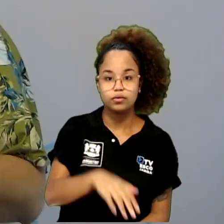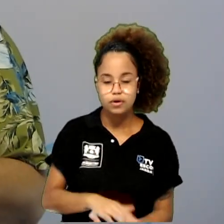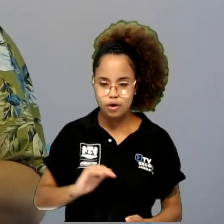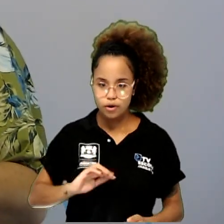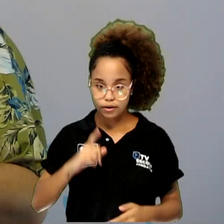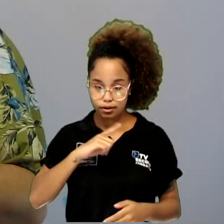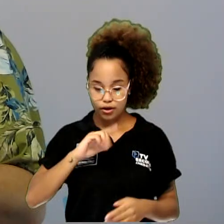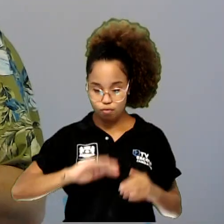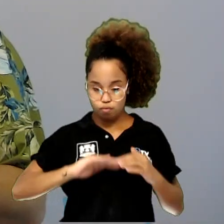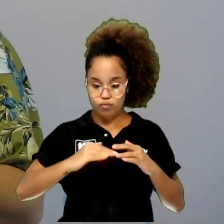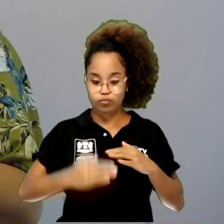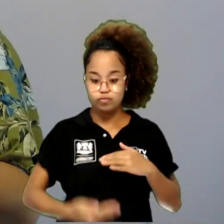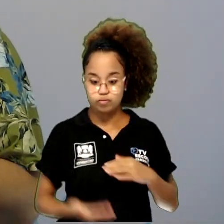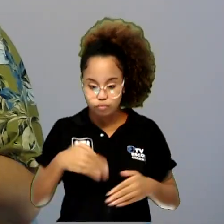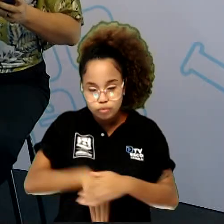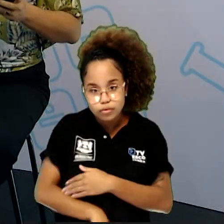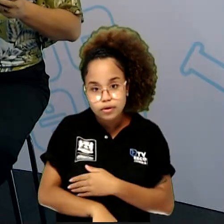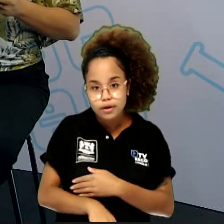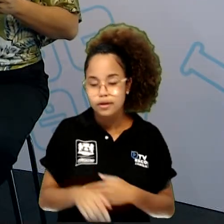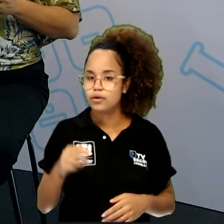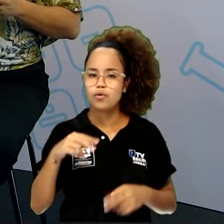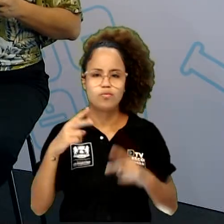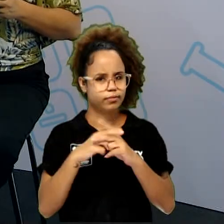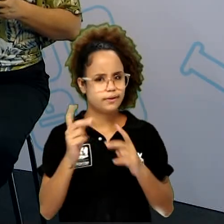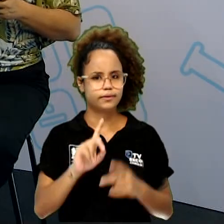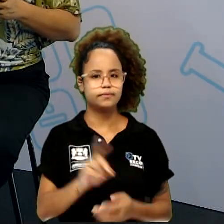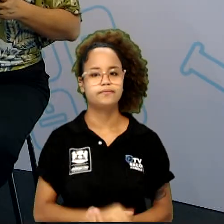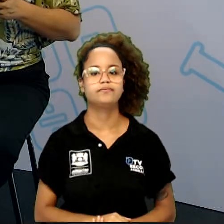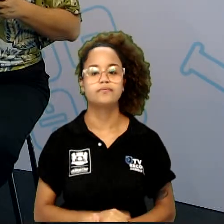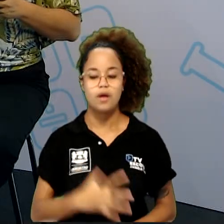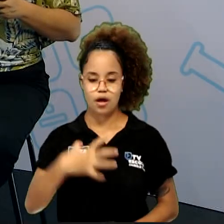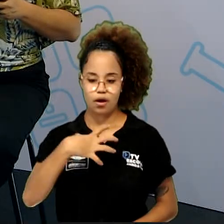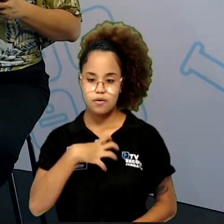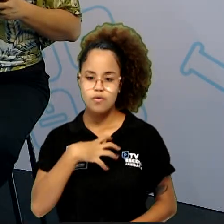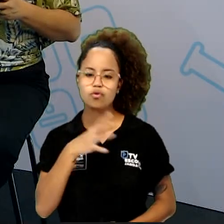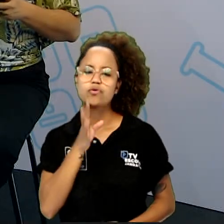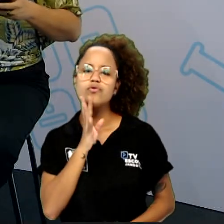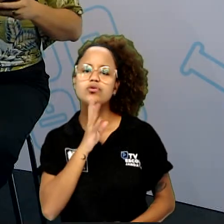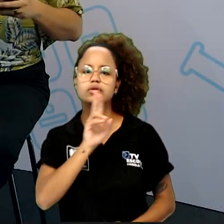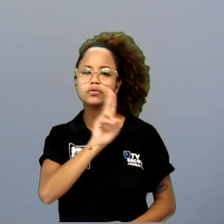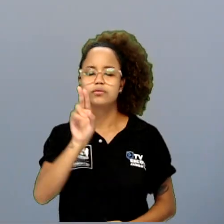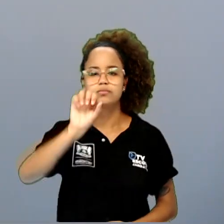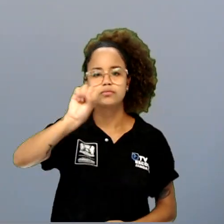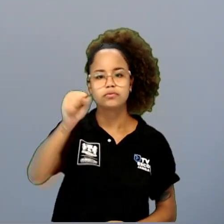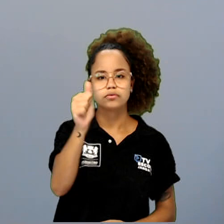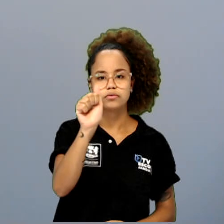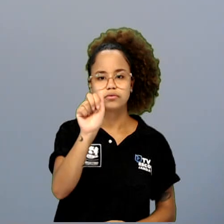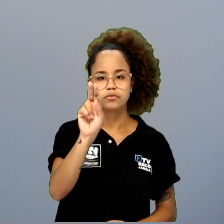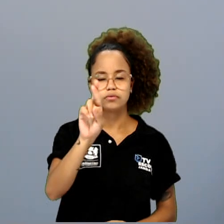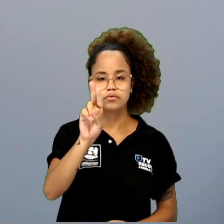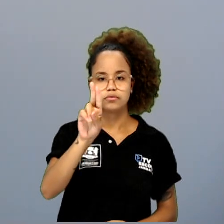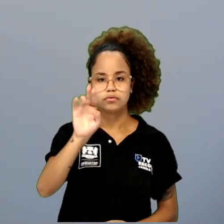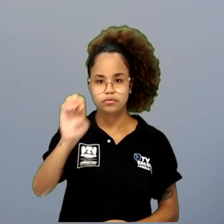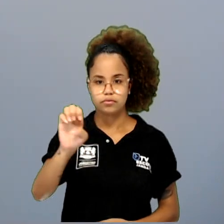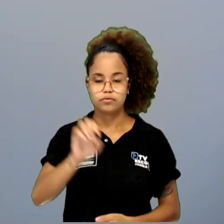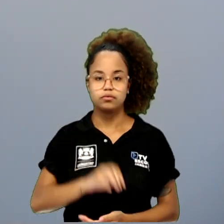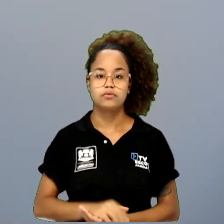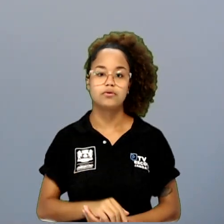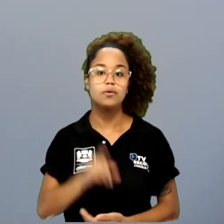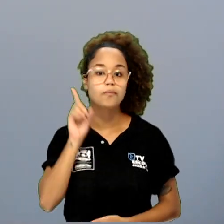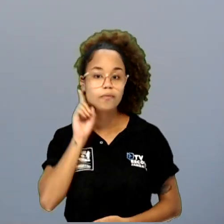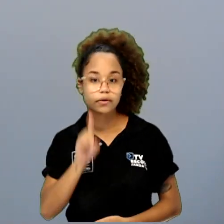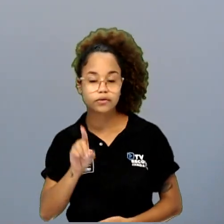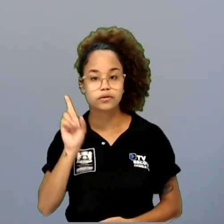mas lá dentro ninguém briga. Na Bahia é conhecido por nome de saruê. Para as bandas do Mato Grosso,